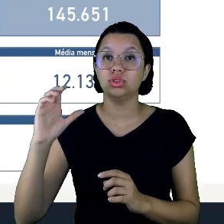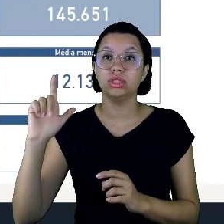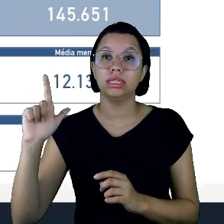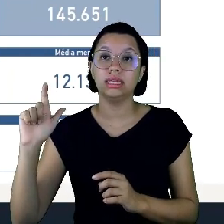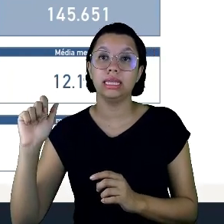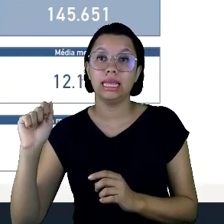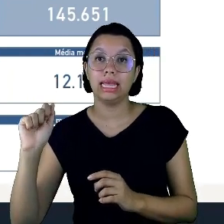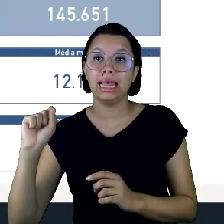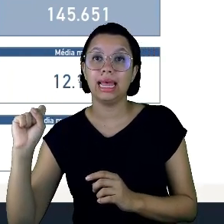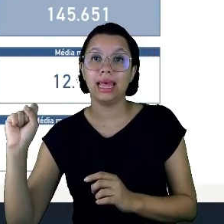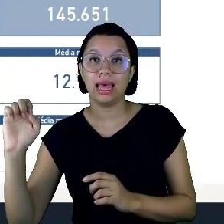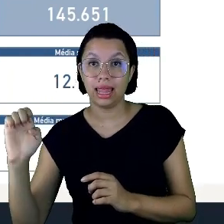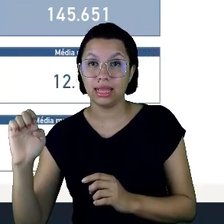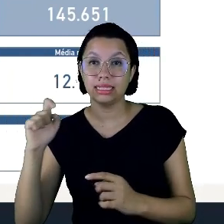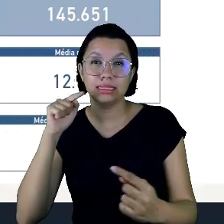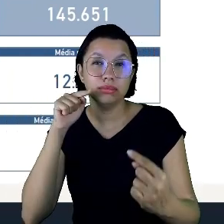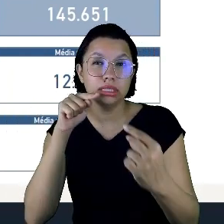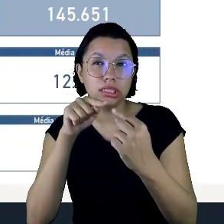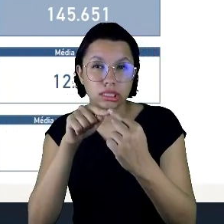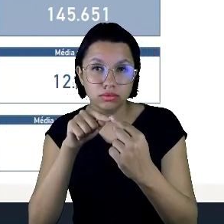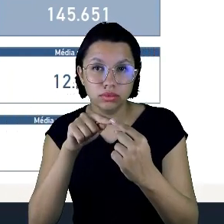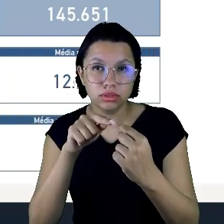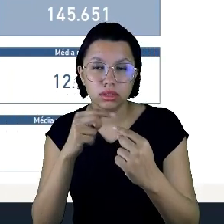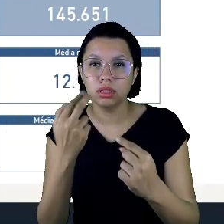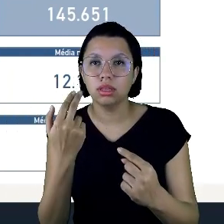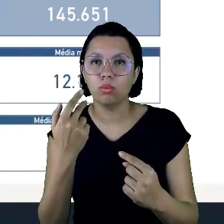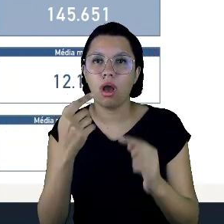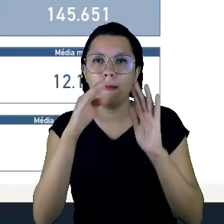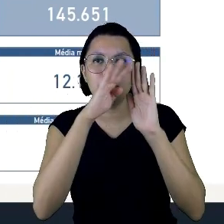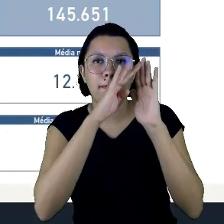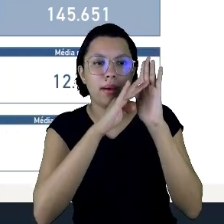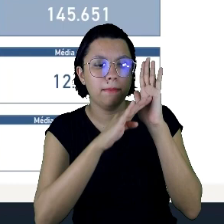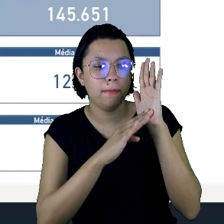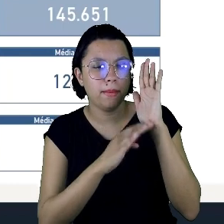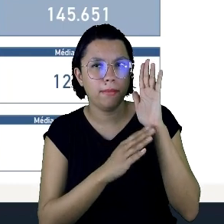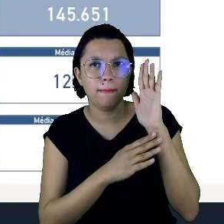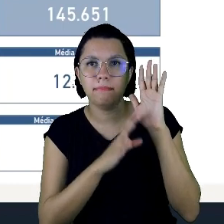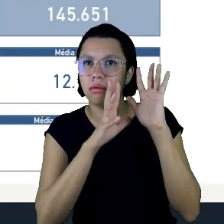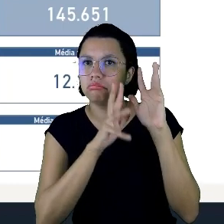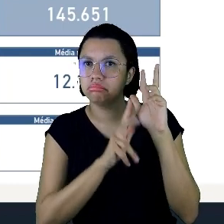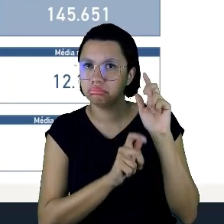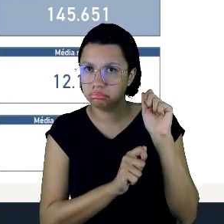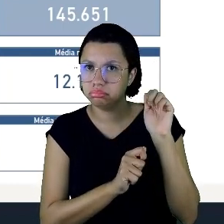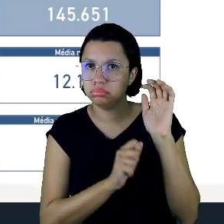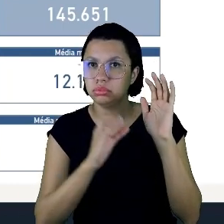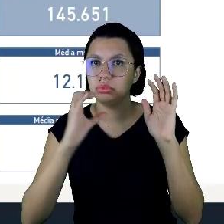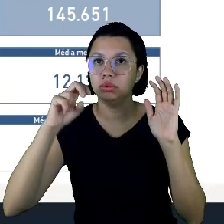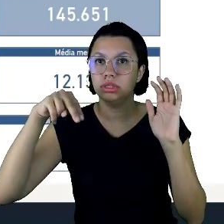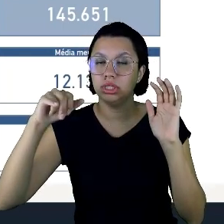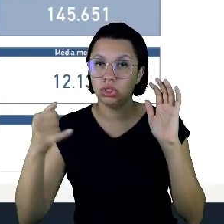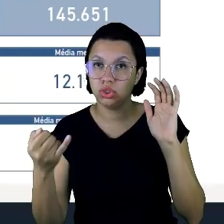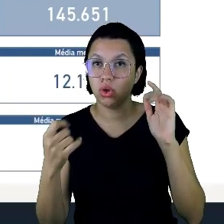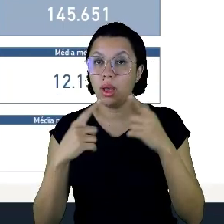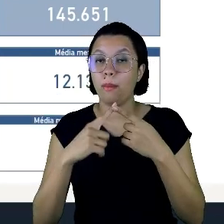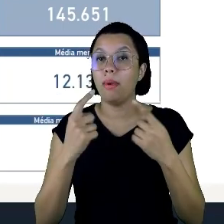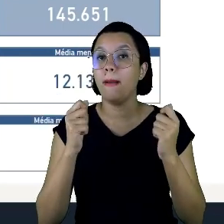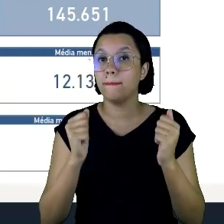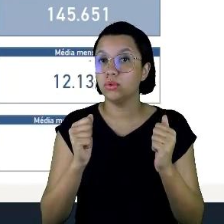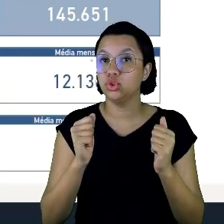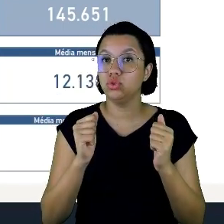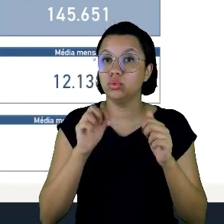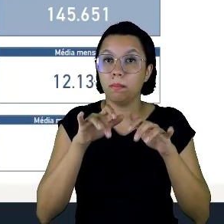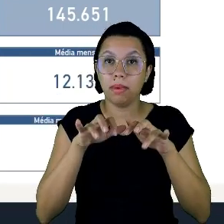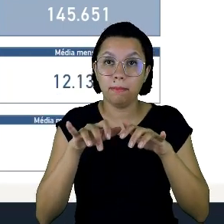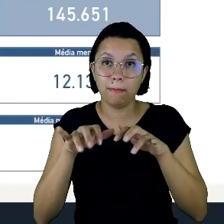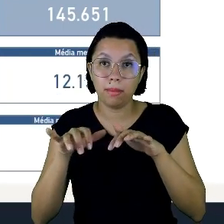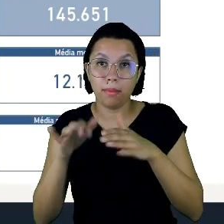que possibilita pesquisar classes específicas. Por exemplo, aqui está a lista completa de classes da tabela de